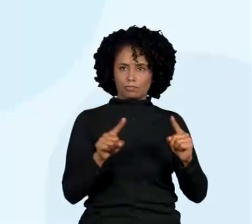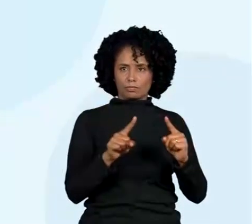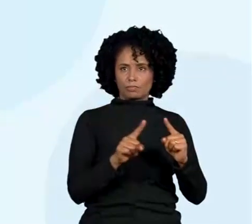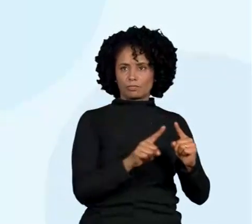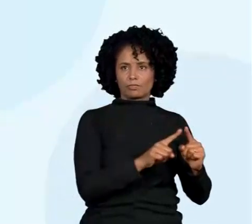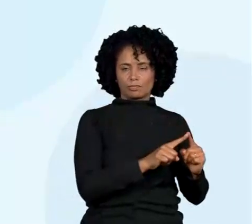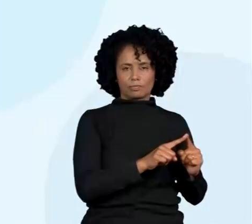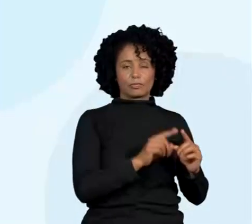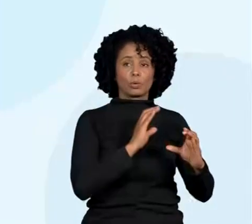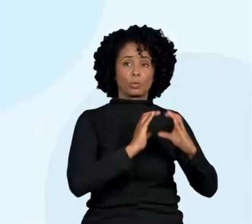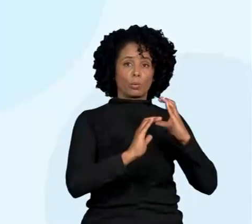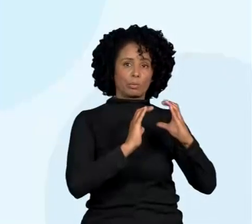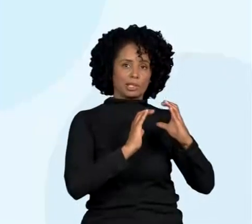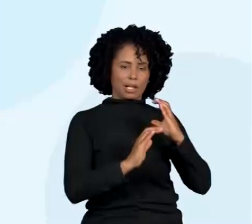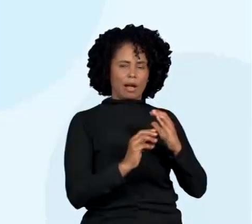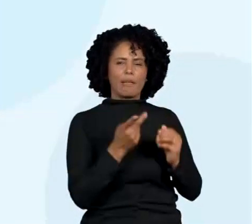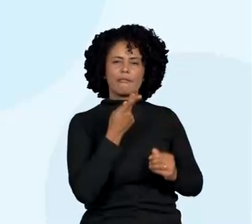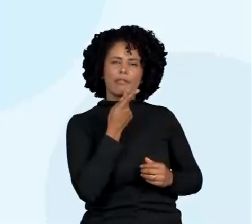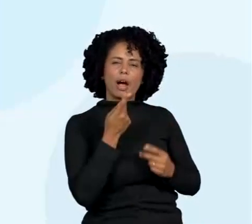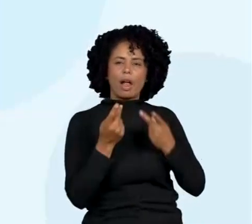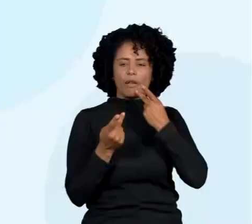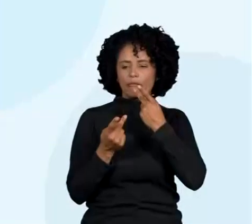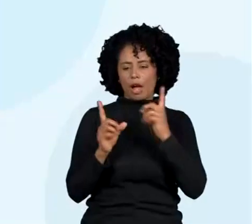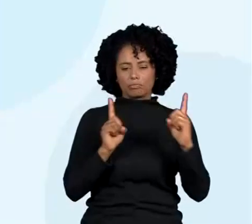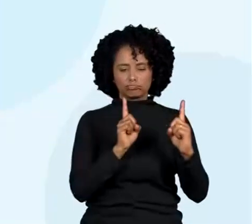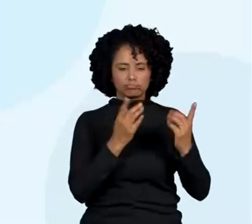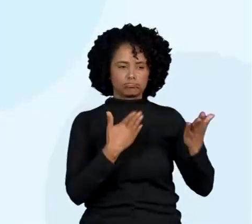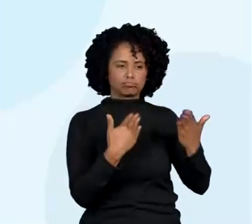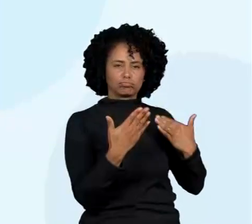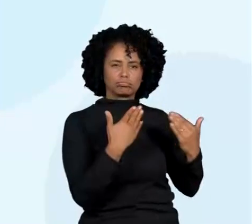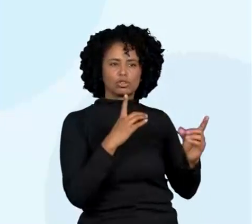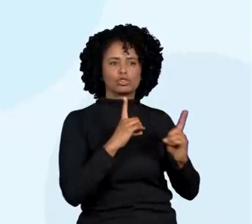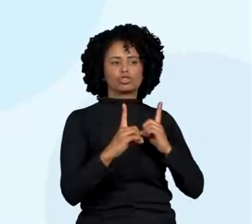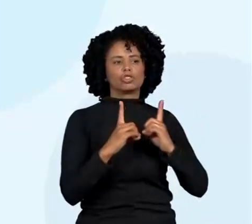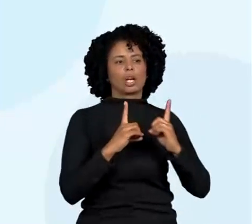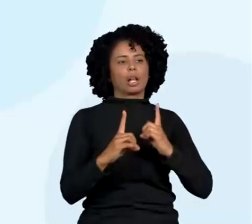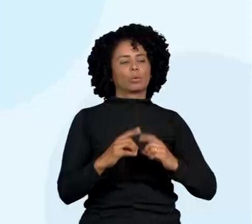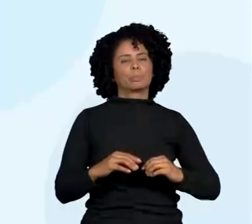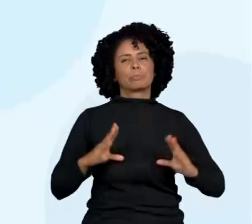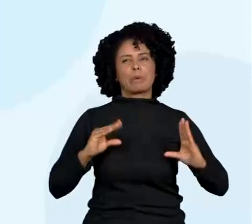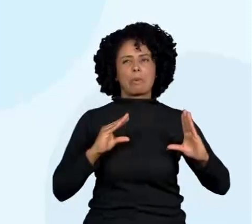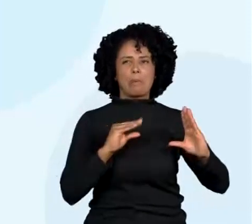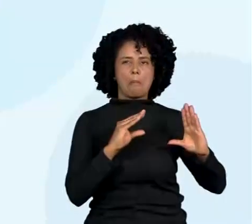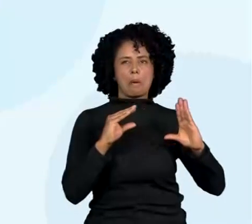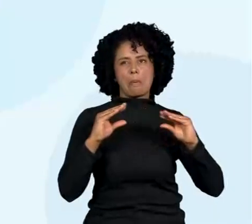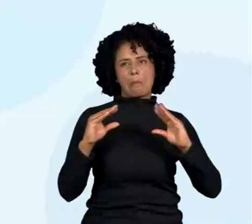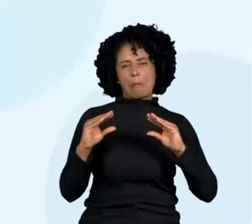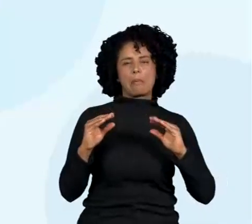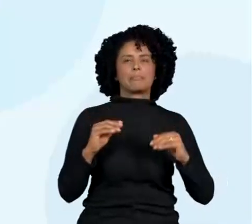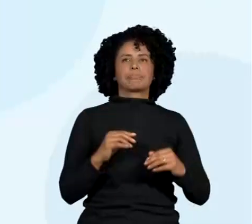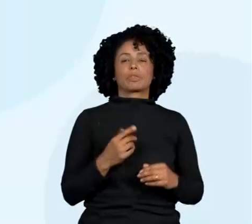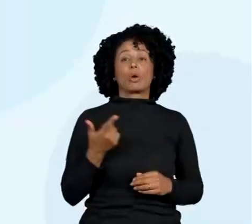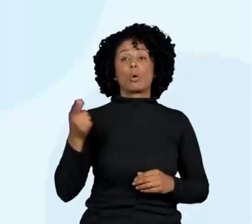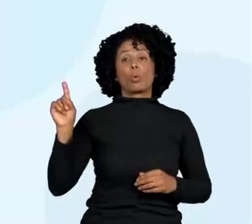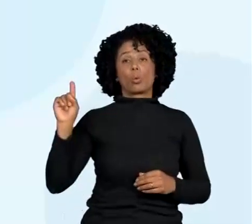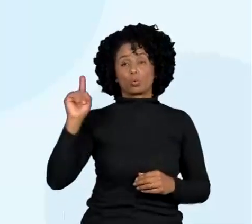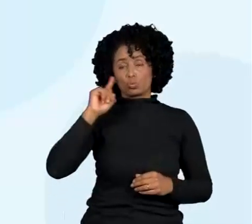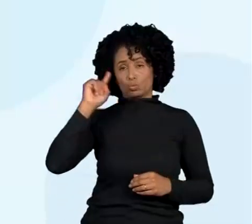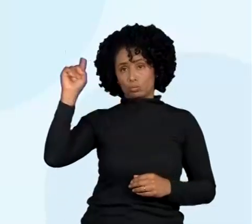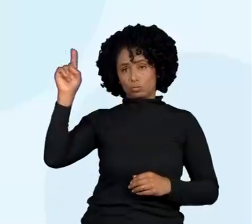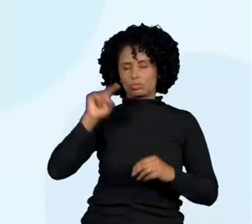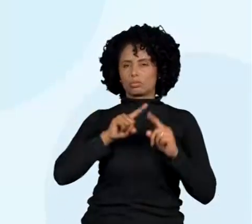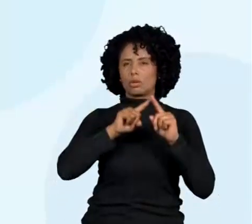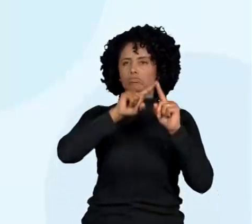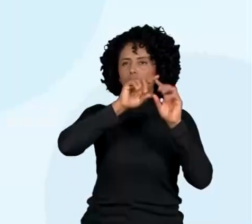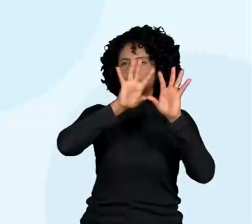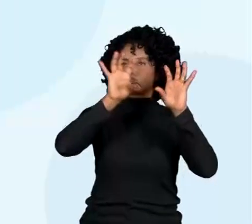Depois, lá no final, no nosso último quadrinho, eu tenho um balão em formato diferente.